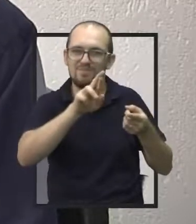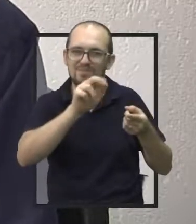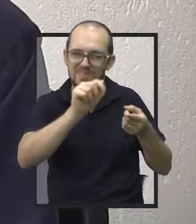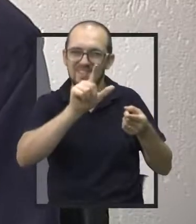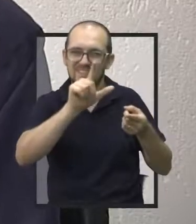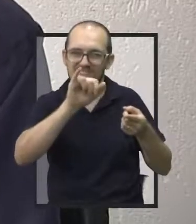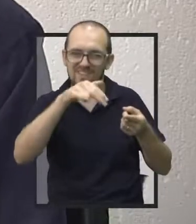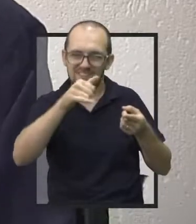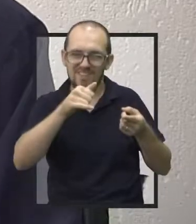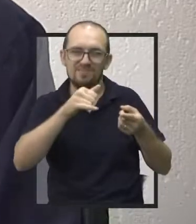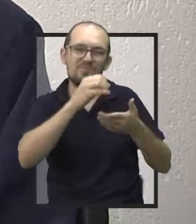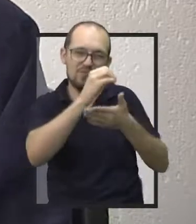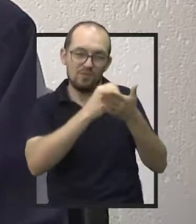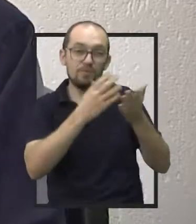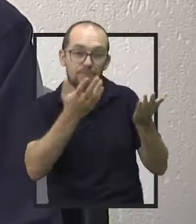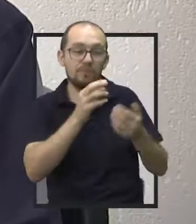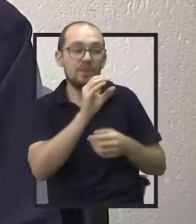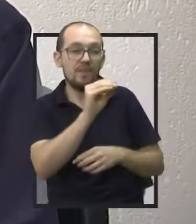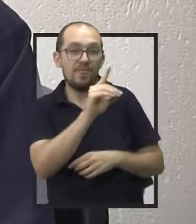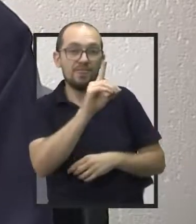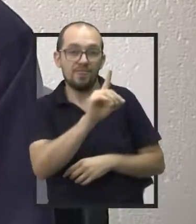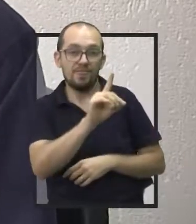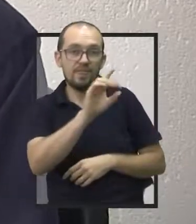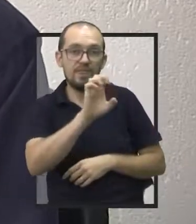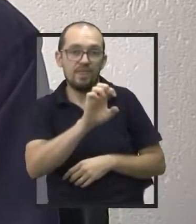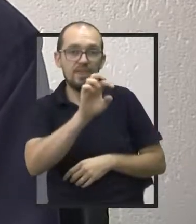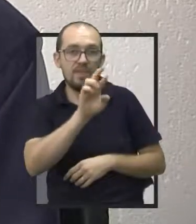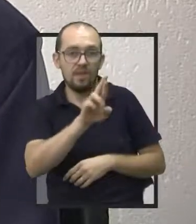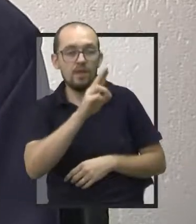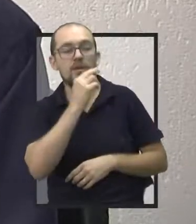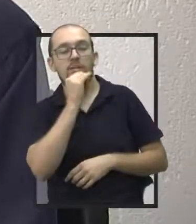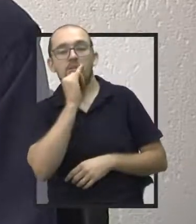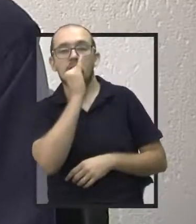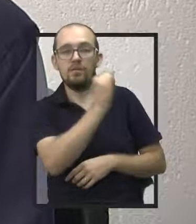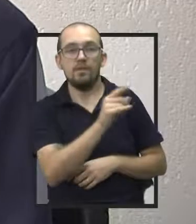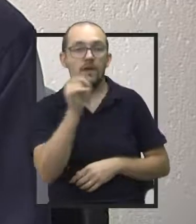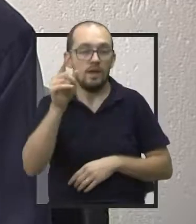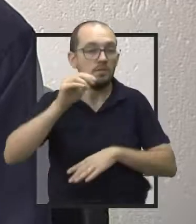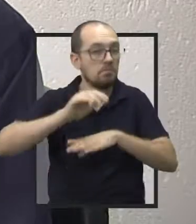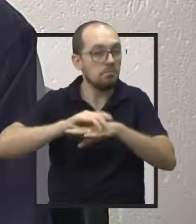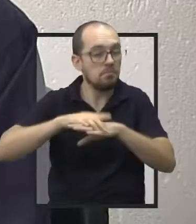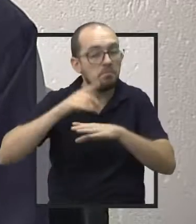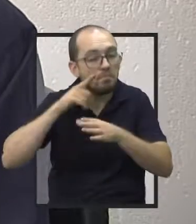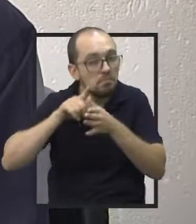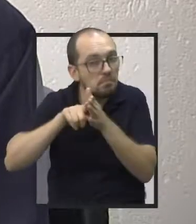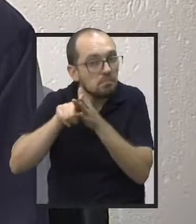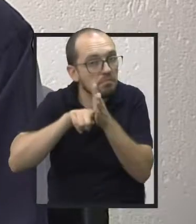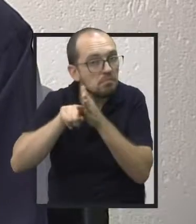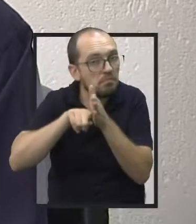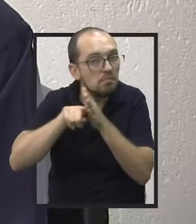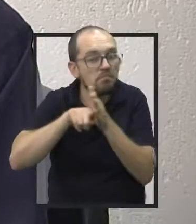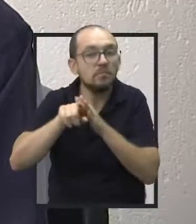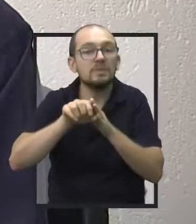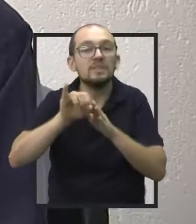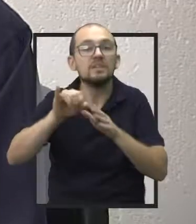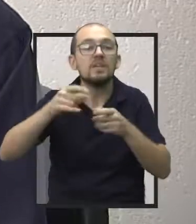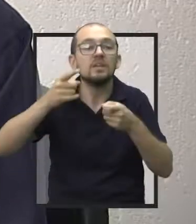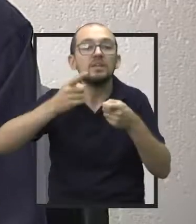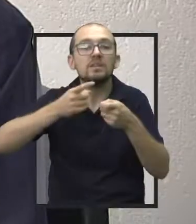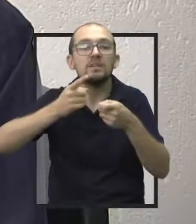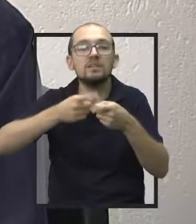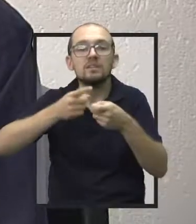2019 o dr é está fazendo um levantamento sobre as estradas vicinais